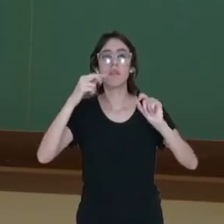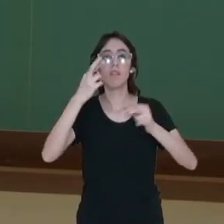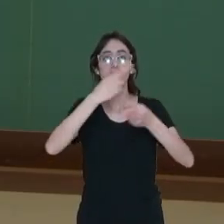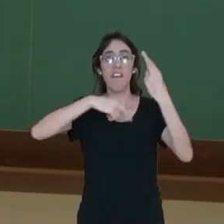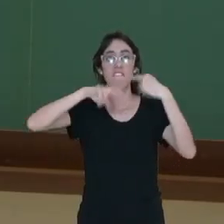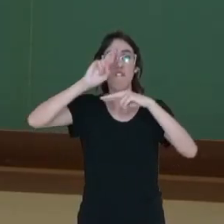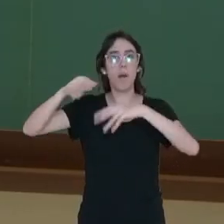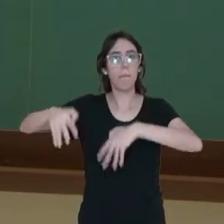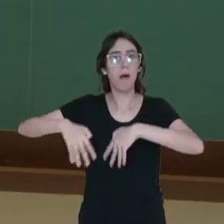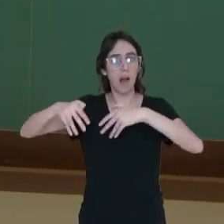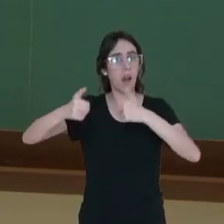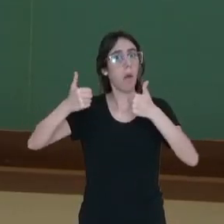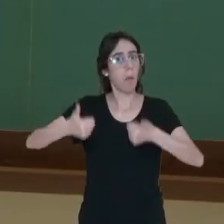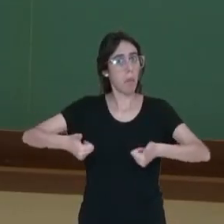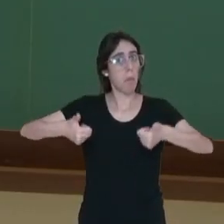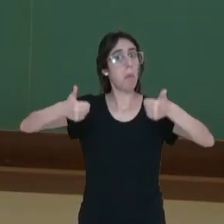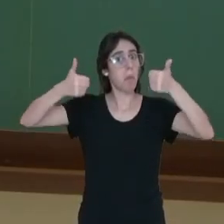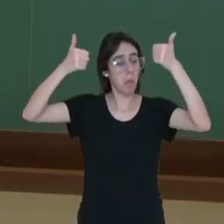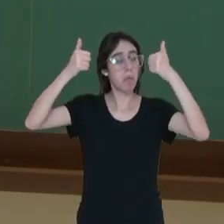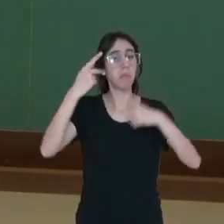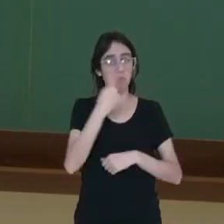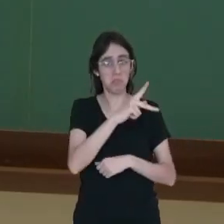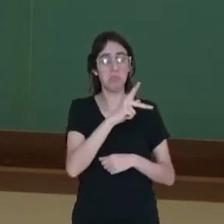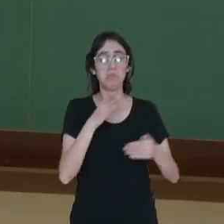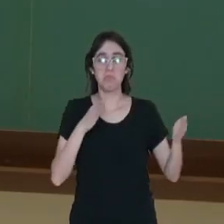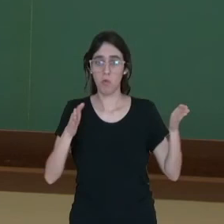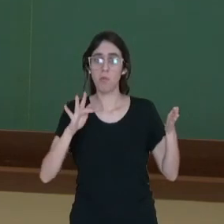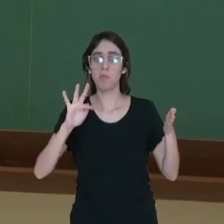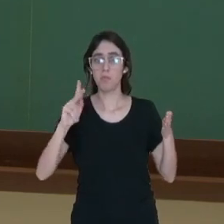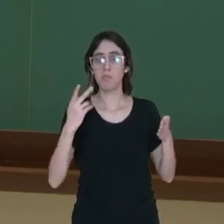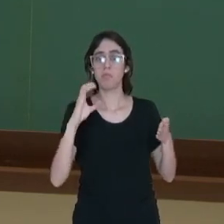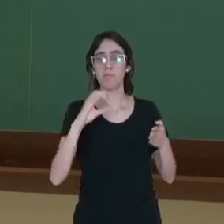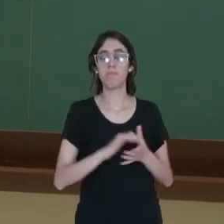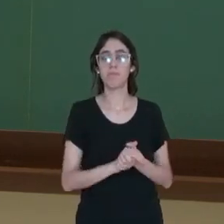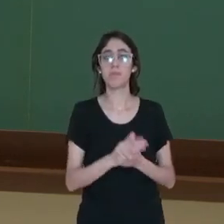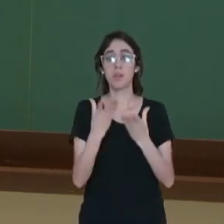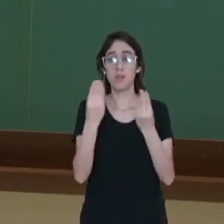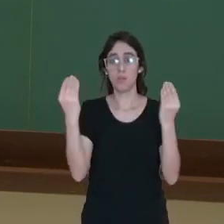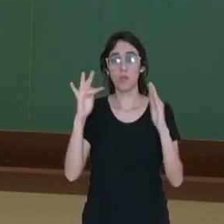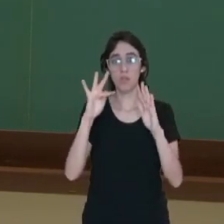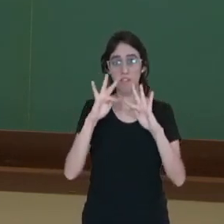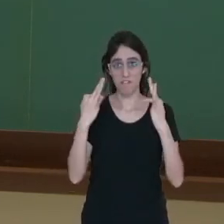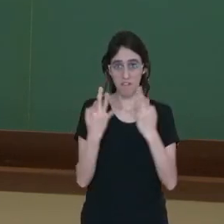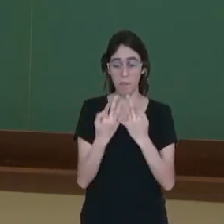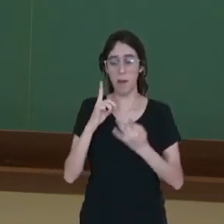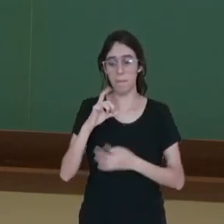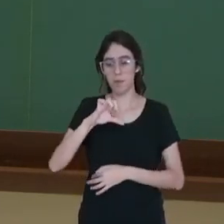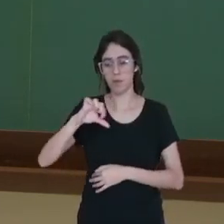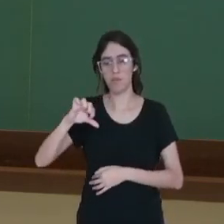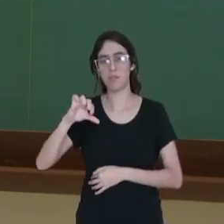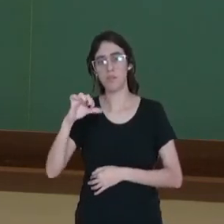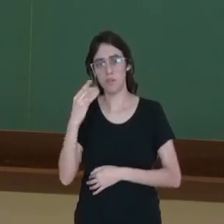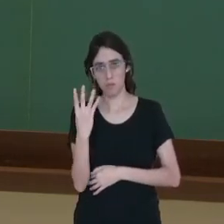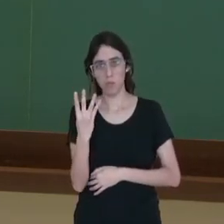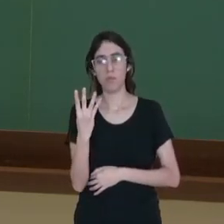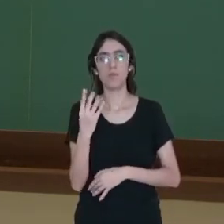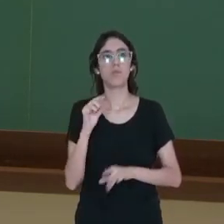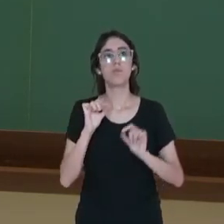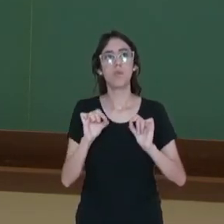que avançou durante seu governo. O total de famílias assentadas em 1994 era